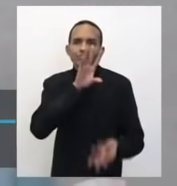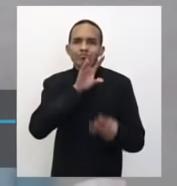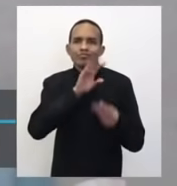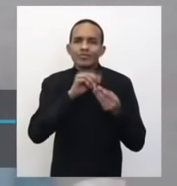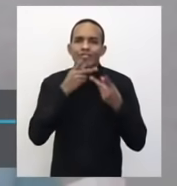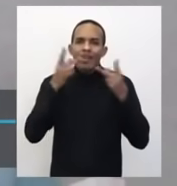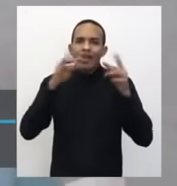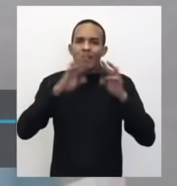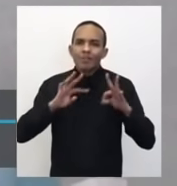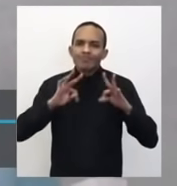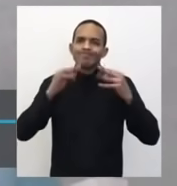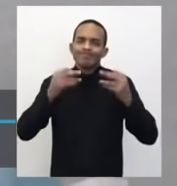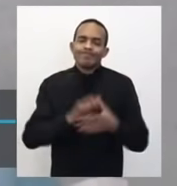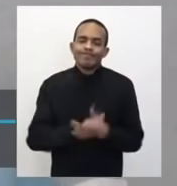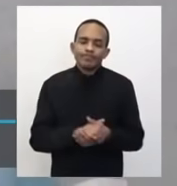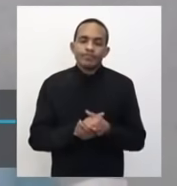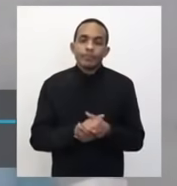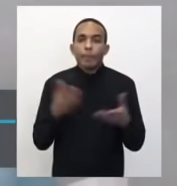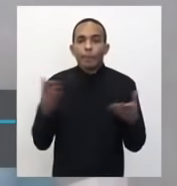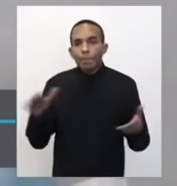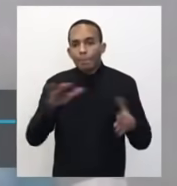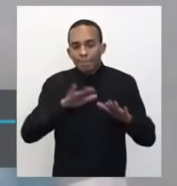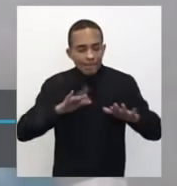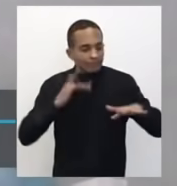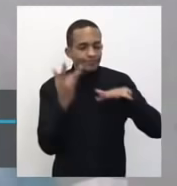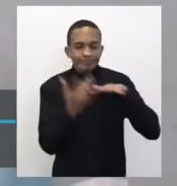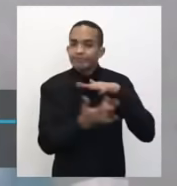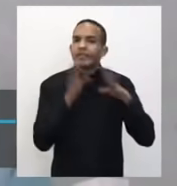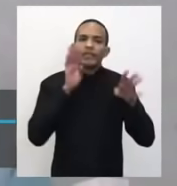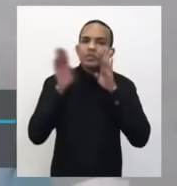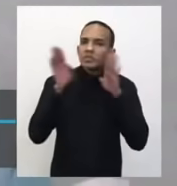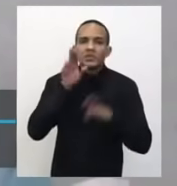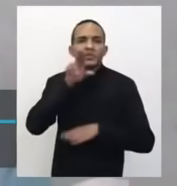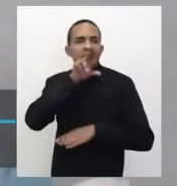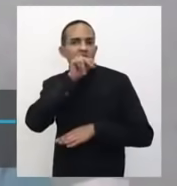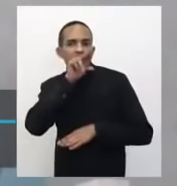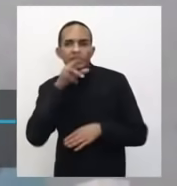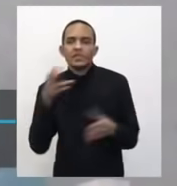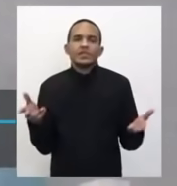todo mundo. E aí entram nas redes como Facebook, Twitter,